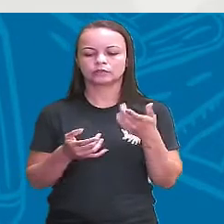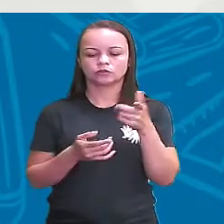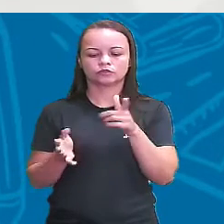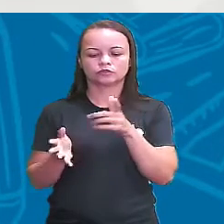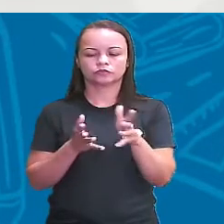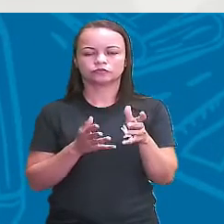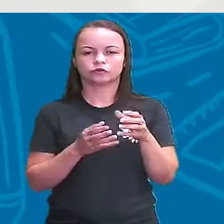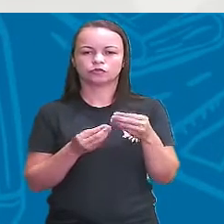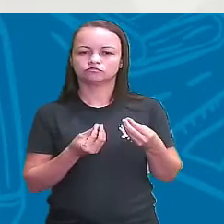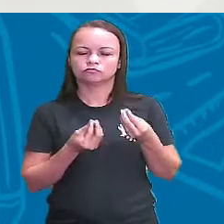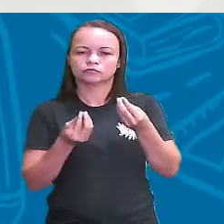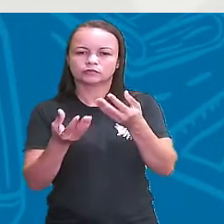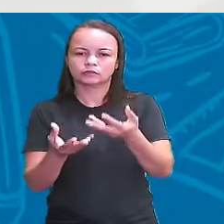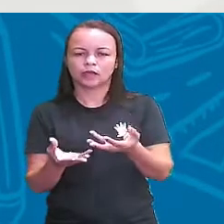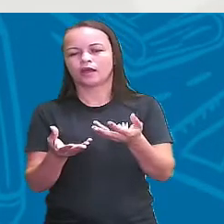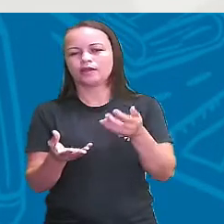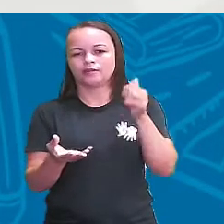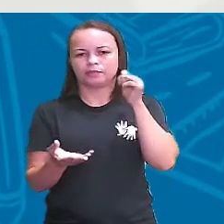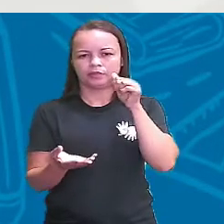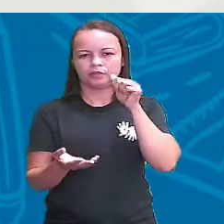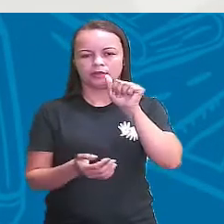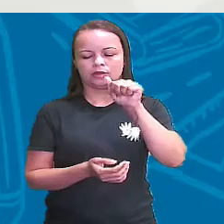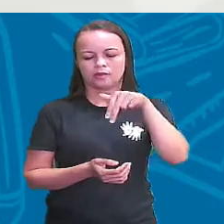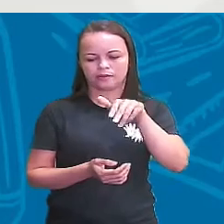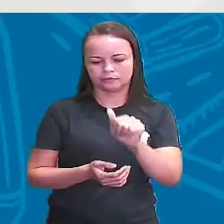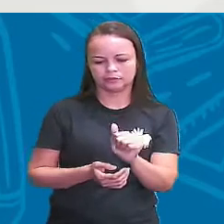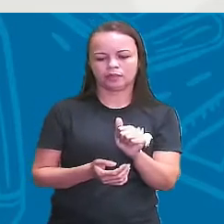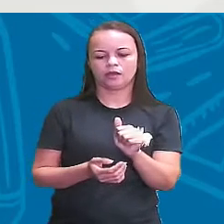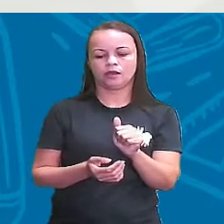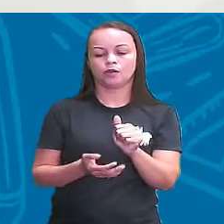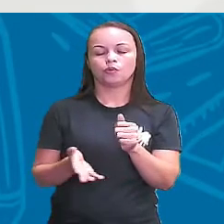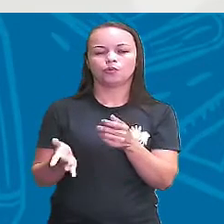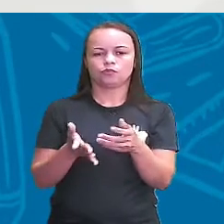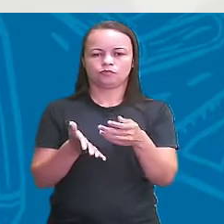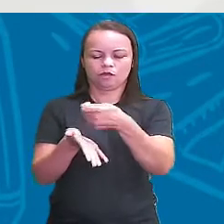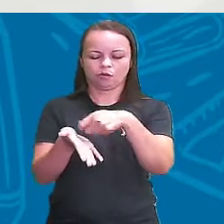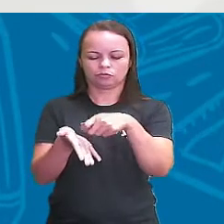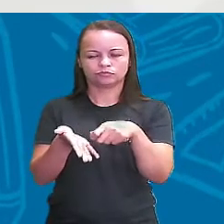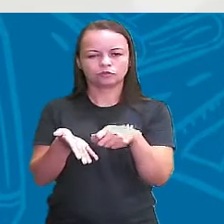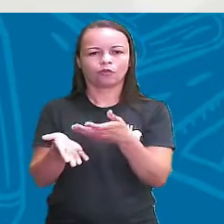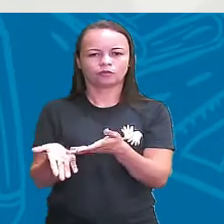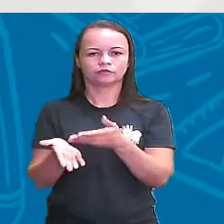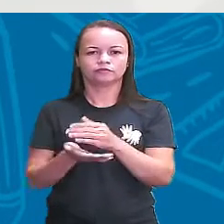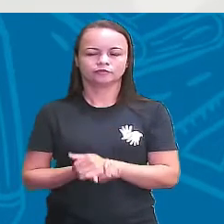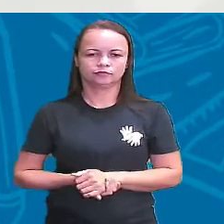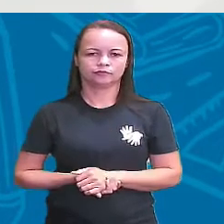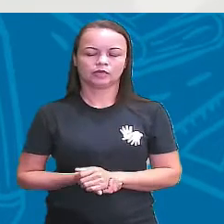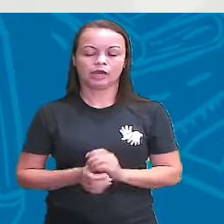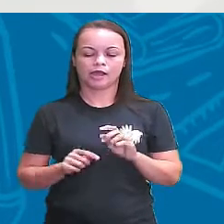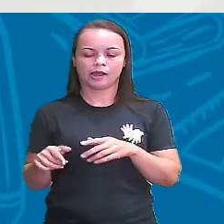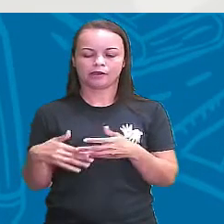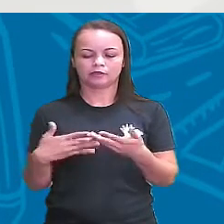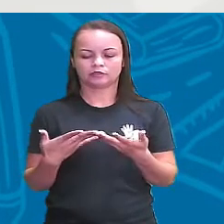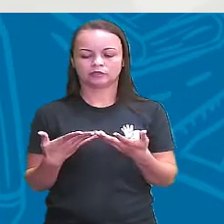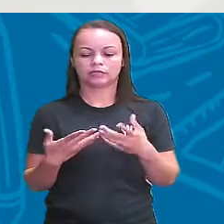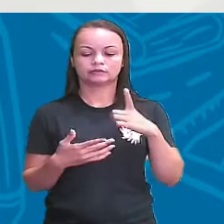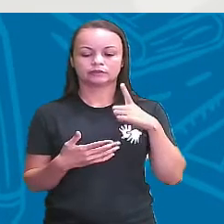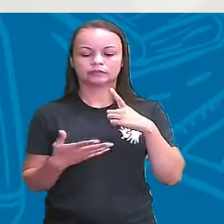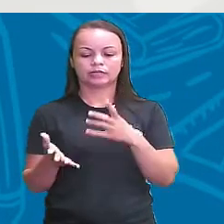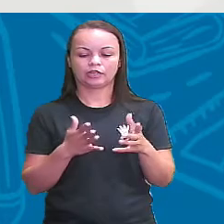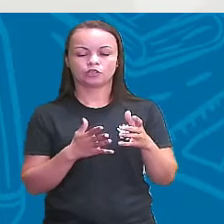a Ana el autógrafo. Então, eu tenho o ler depois do verbo dar. E aí, eles